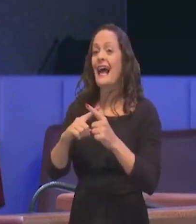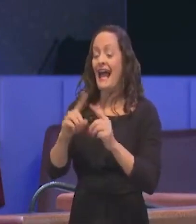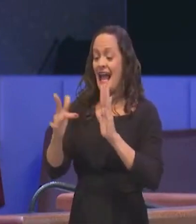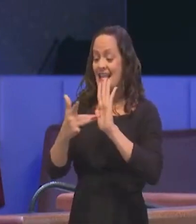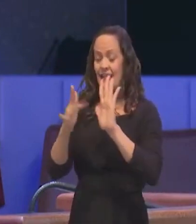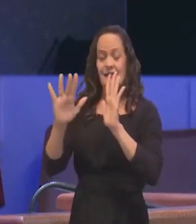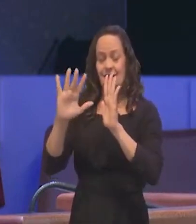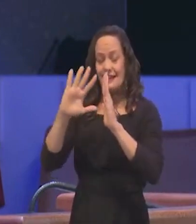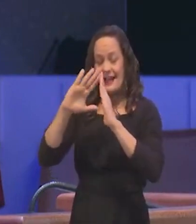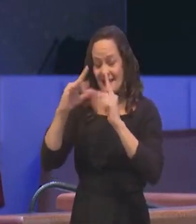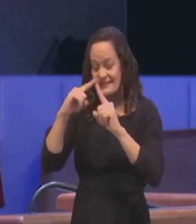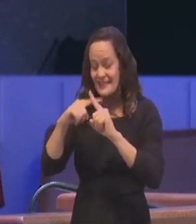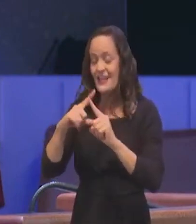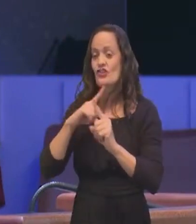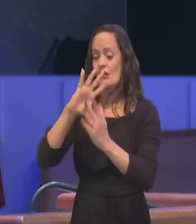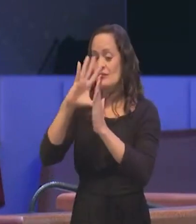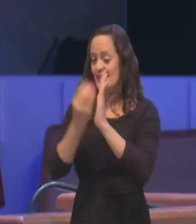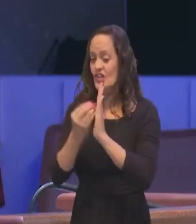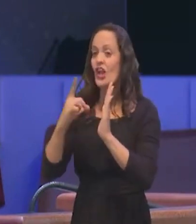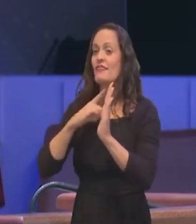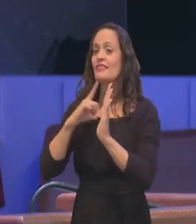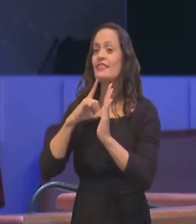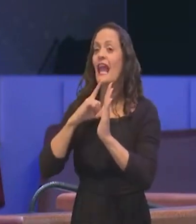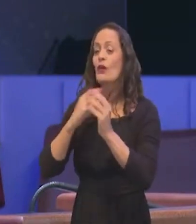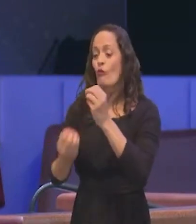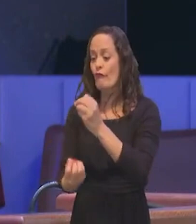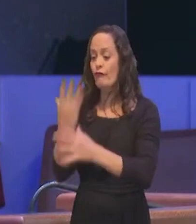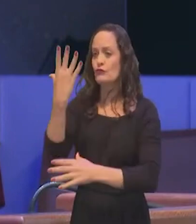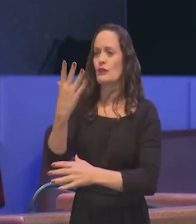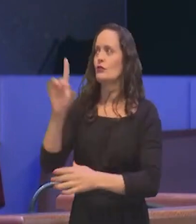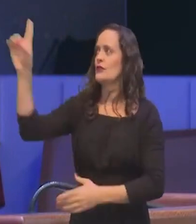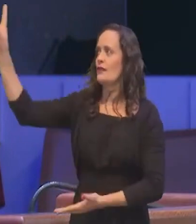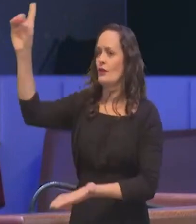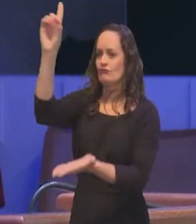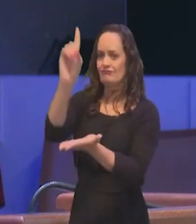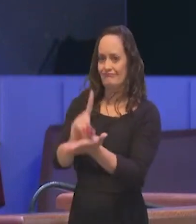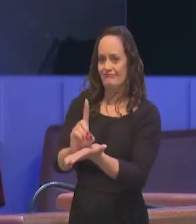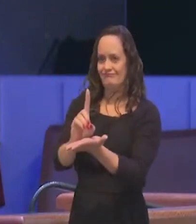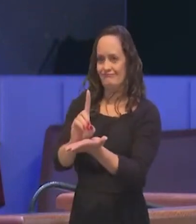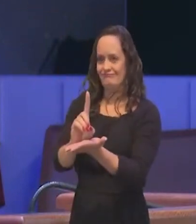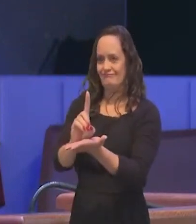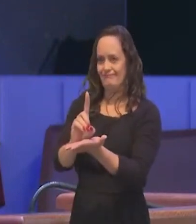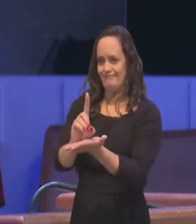sobre a minha igreja. E eu quero repetir uma citação que fiz na quarta-feira.